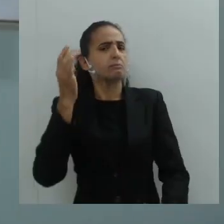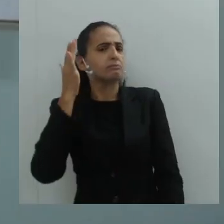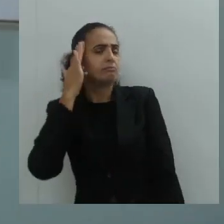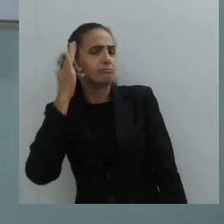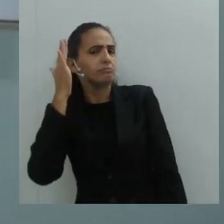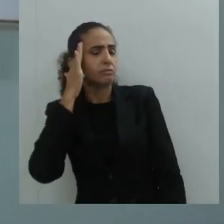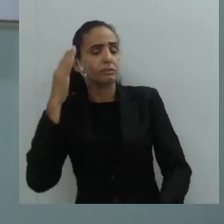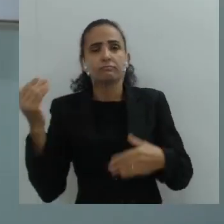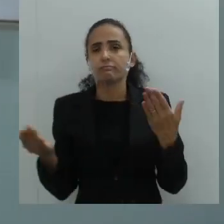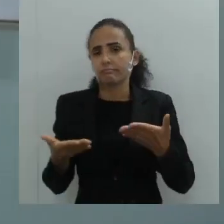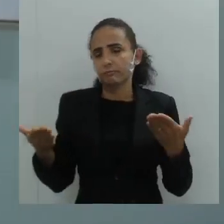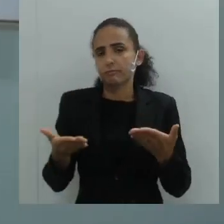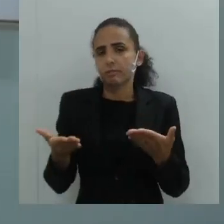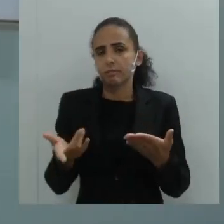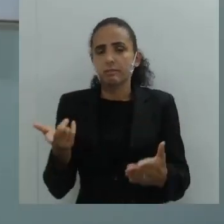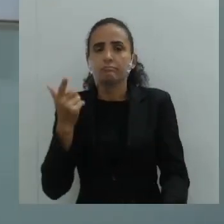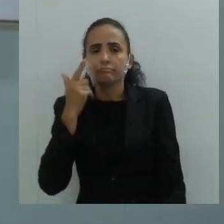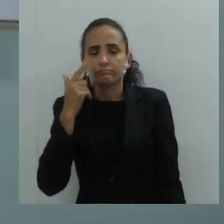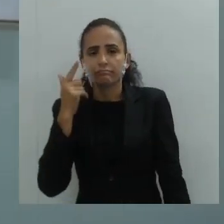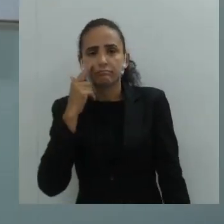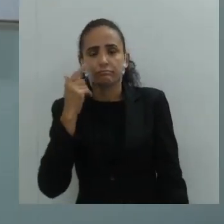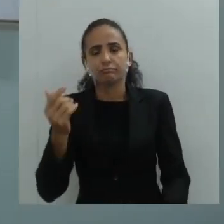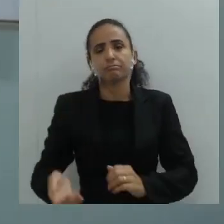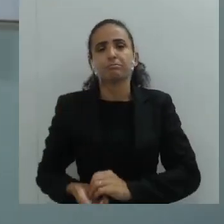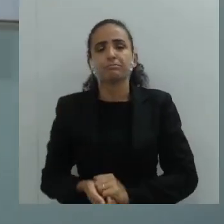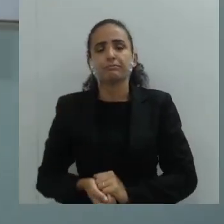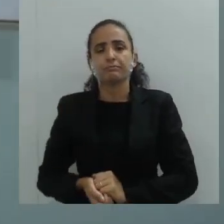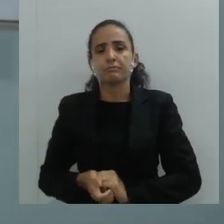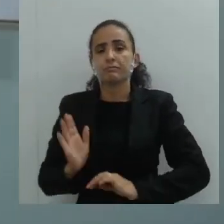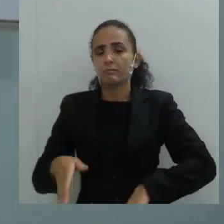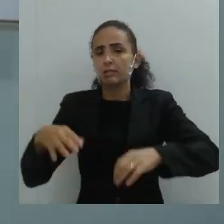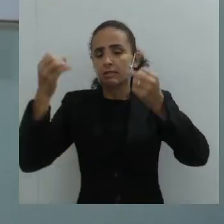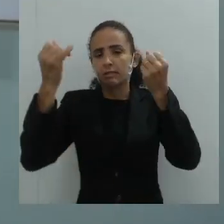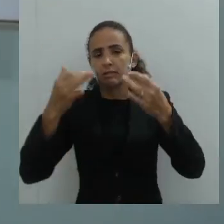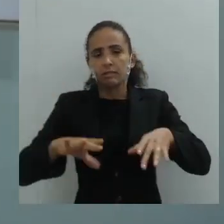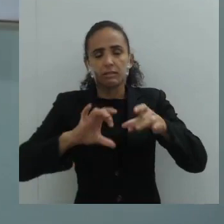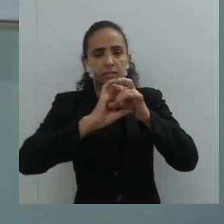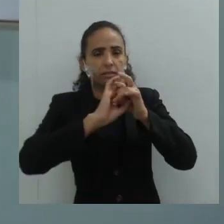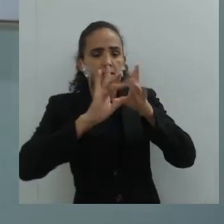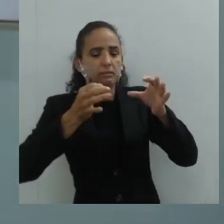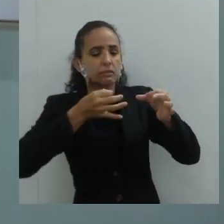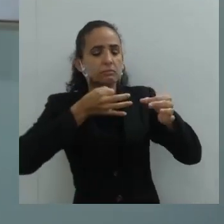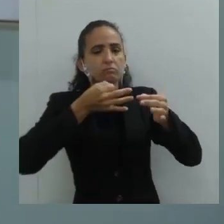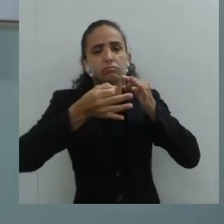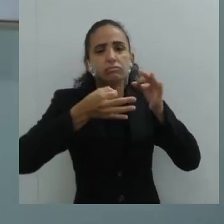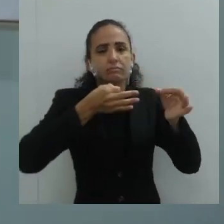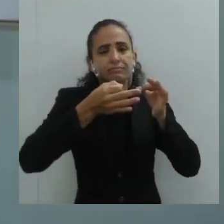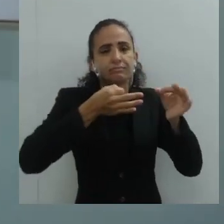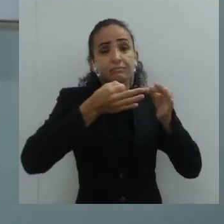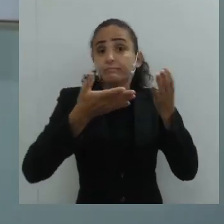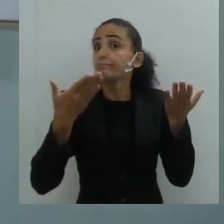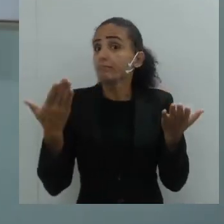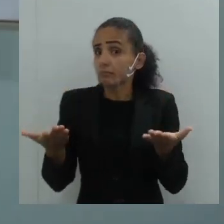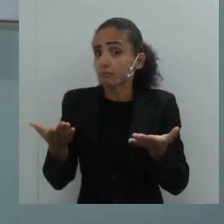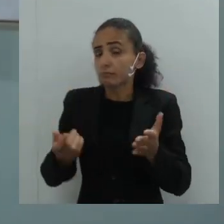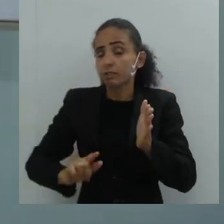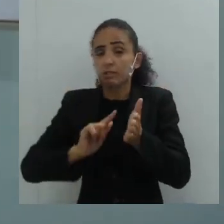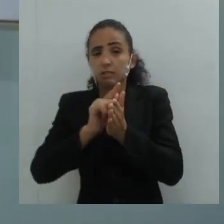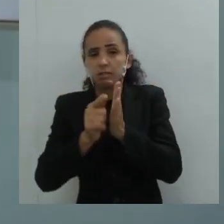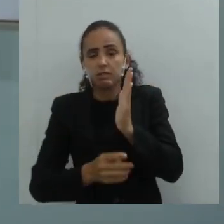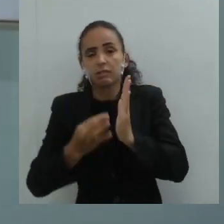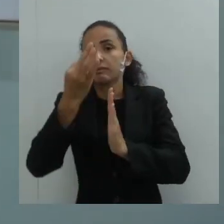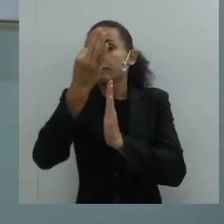Observando agora, prestem bem atenção. Como eu falei, liberdade de expressão, opinar, os